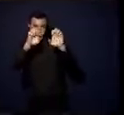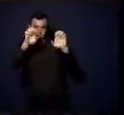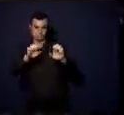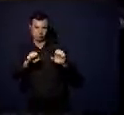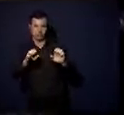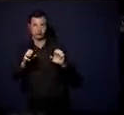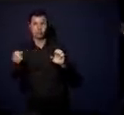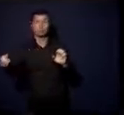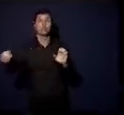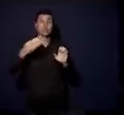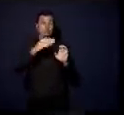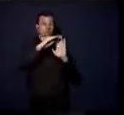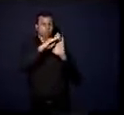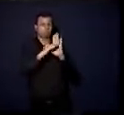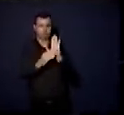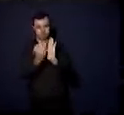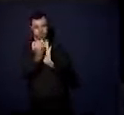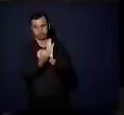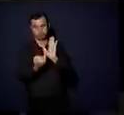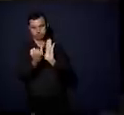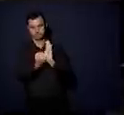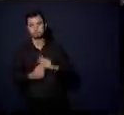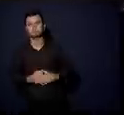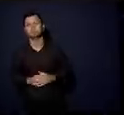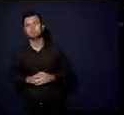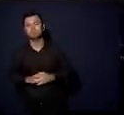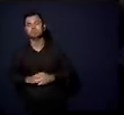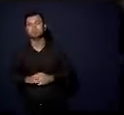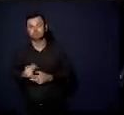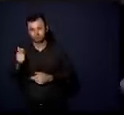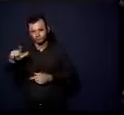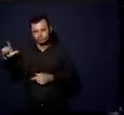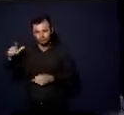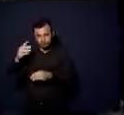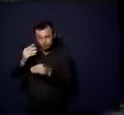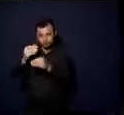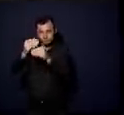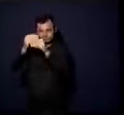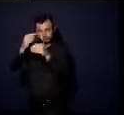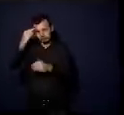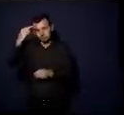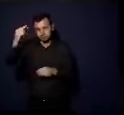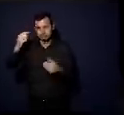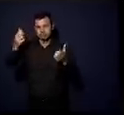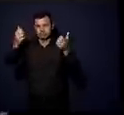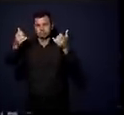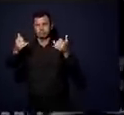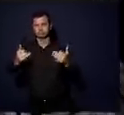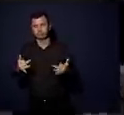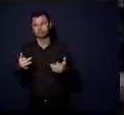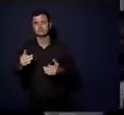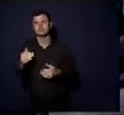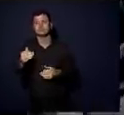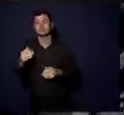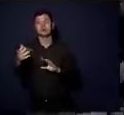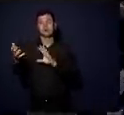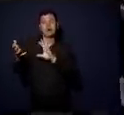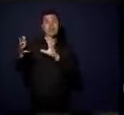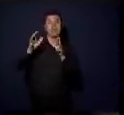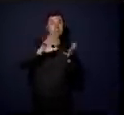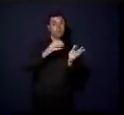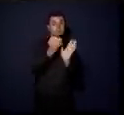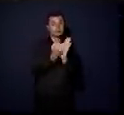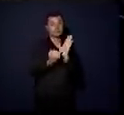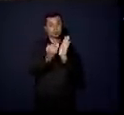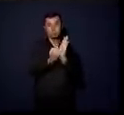tributário eu queria só completar um ponto aqui eu falei muito impacto da reforma tributária sobre o crescimento mas eu acho que é importante falar que a reforma tributário tem outros